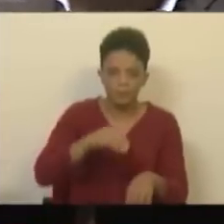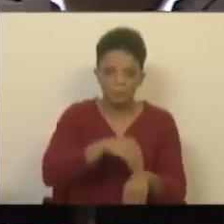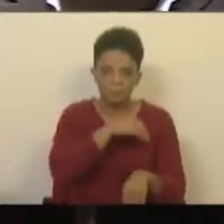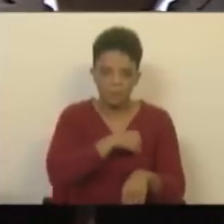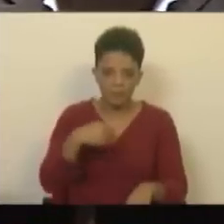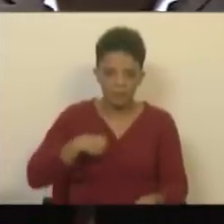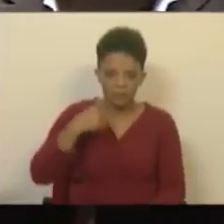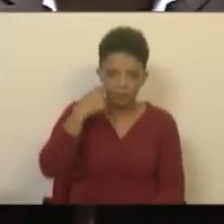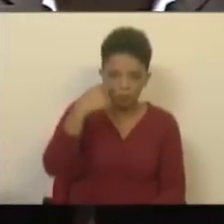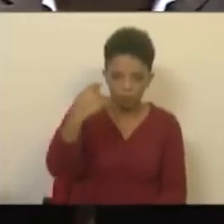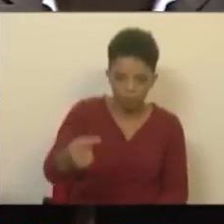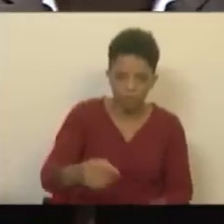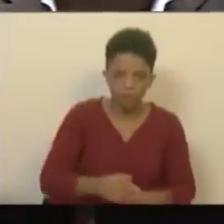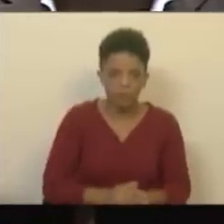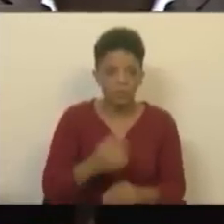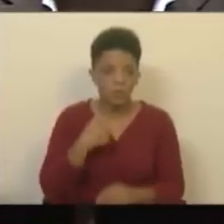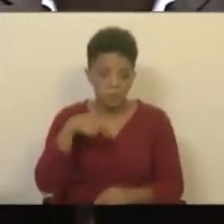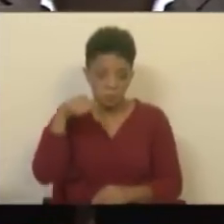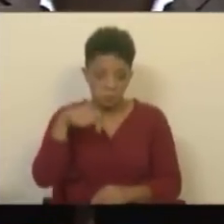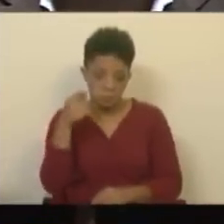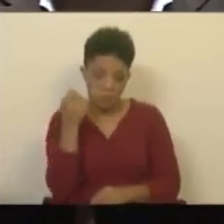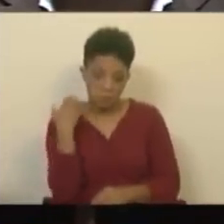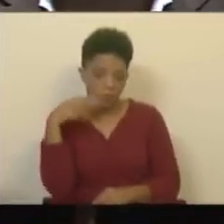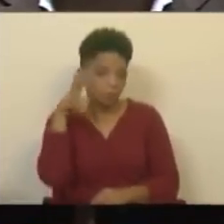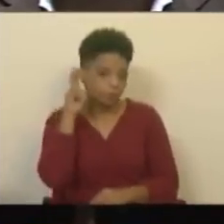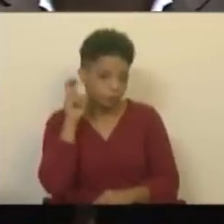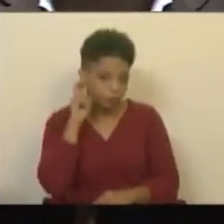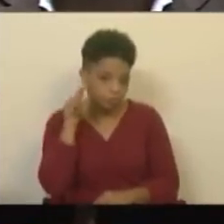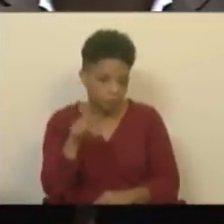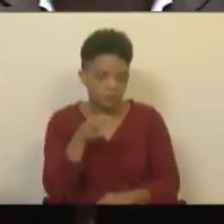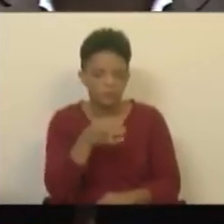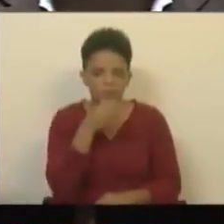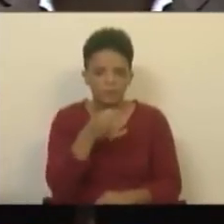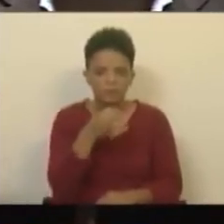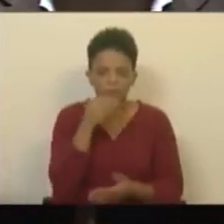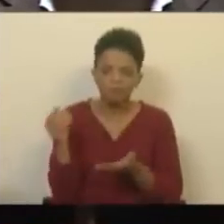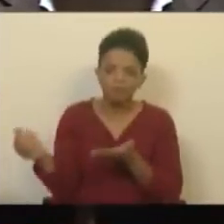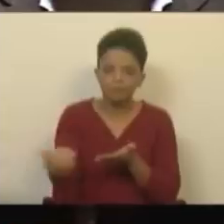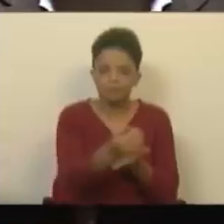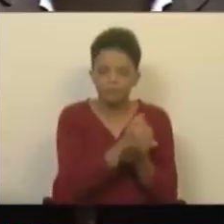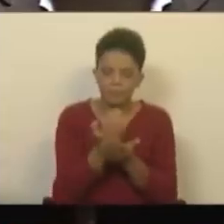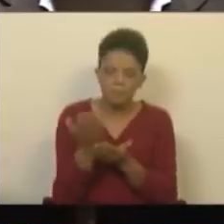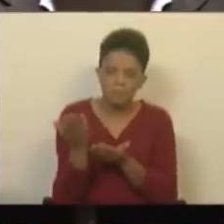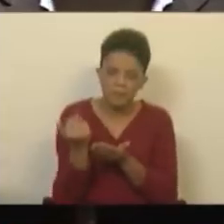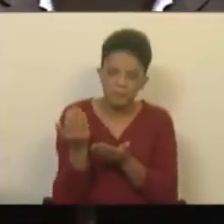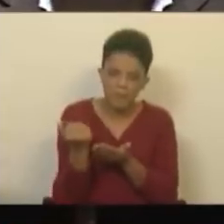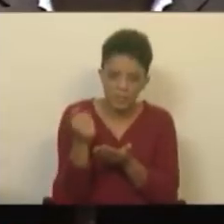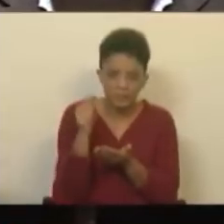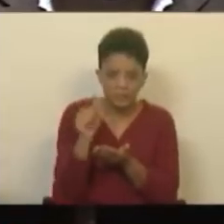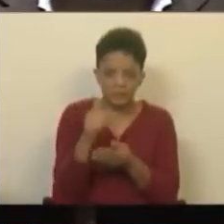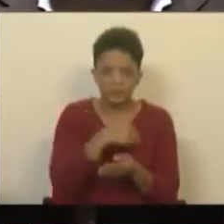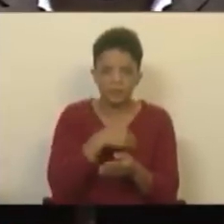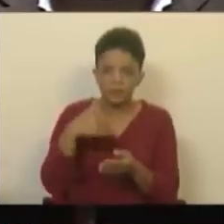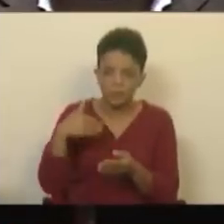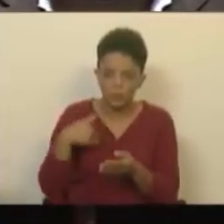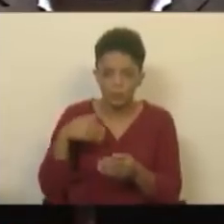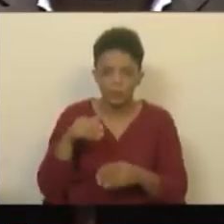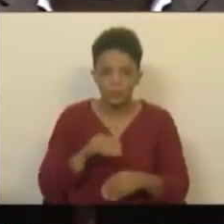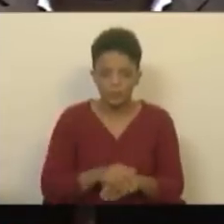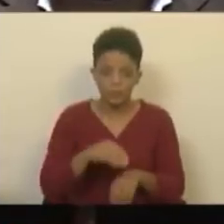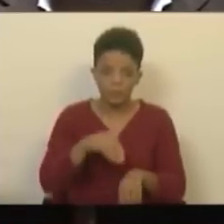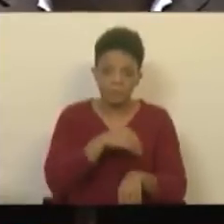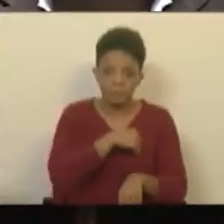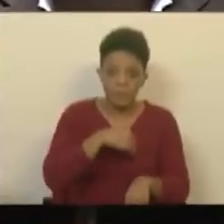médicos especialistas eu ouvi-o ainda agora falar dos recursos de escassos que há em saúde nomeadamente